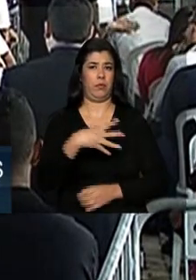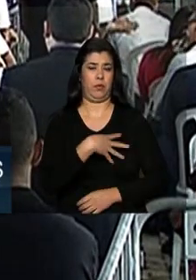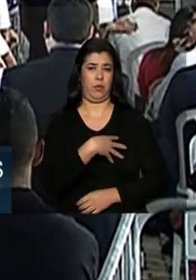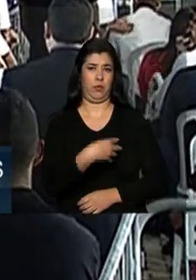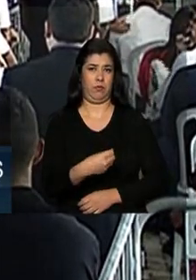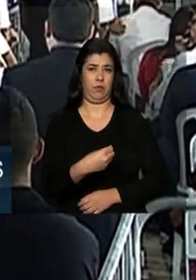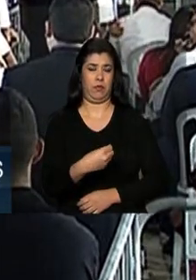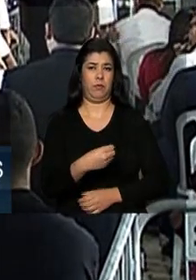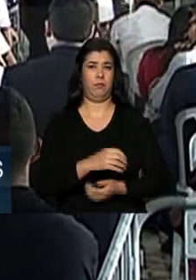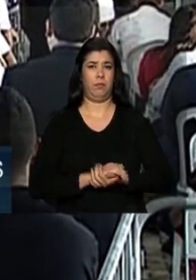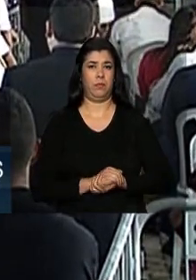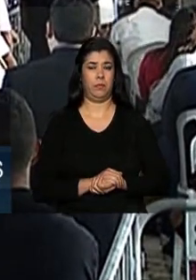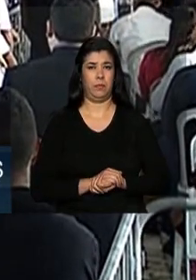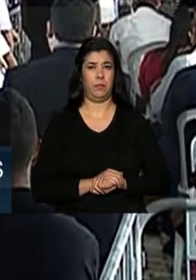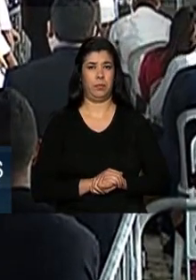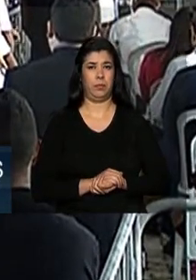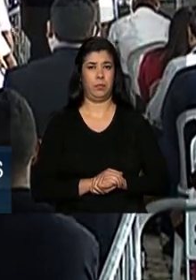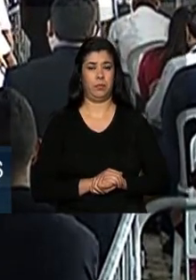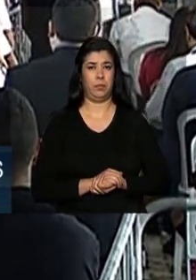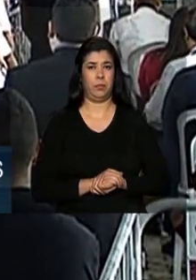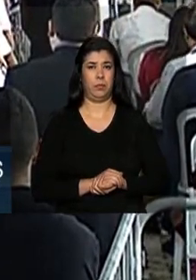comentário, presidenta.